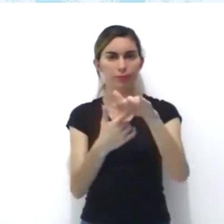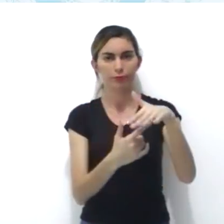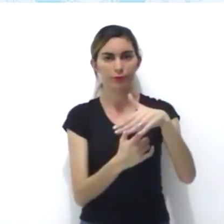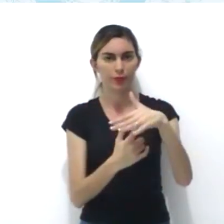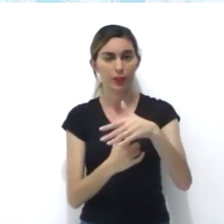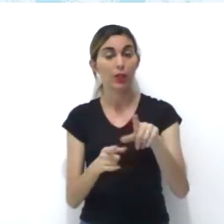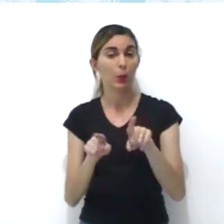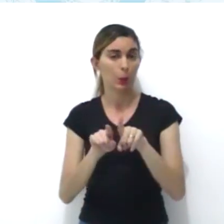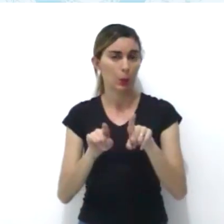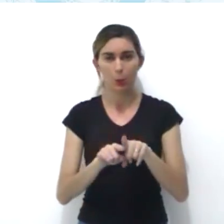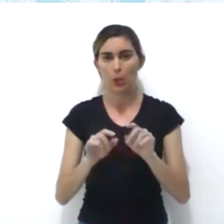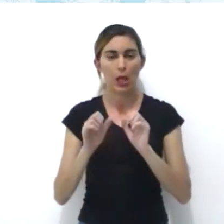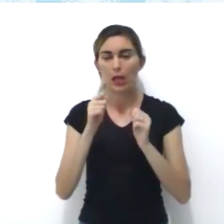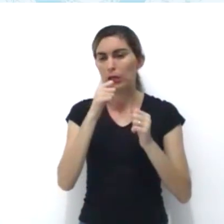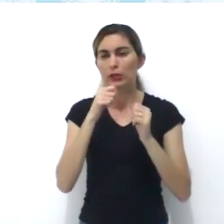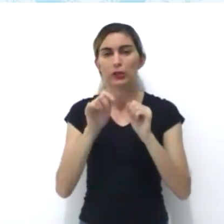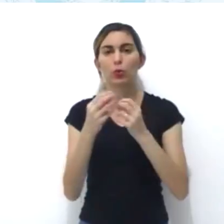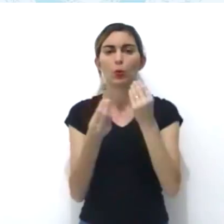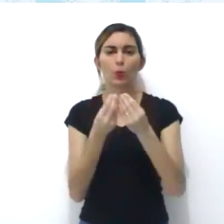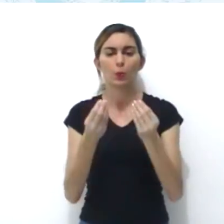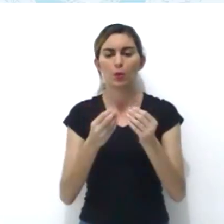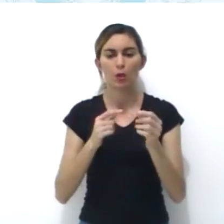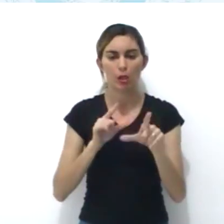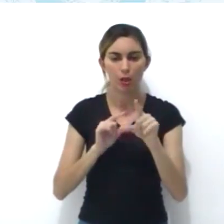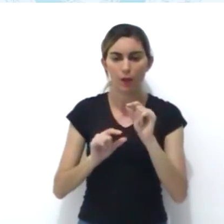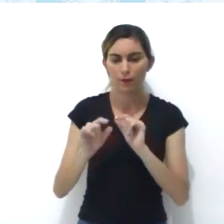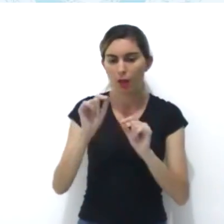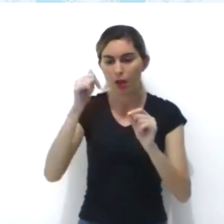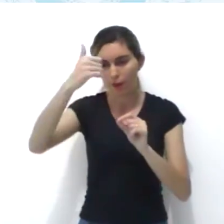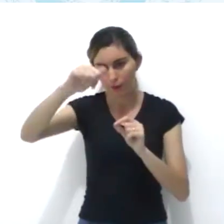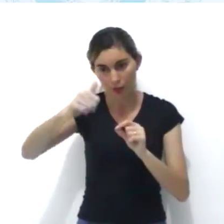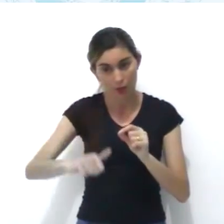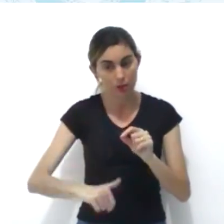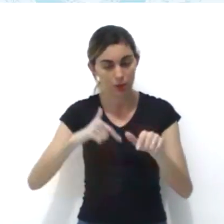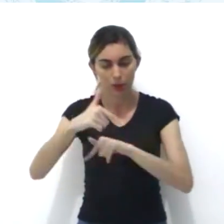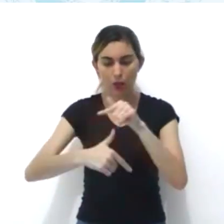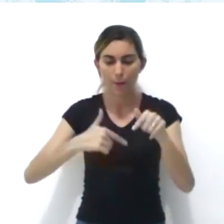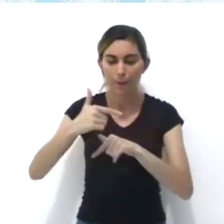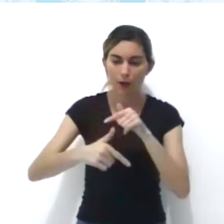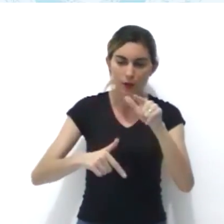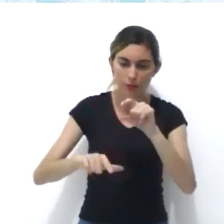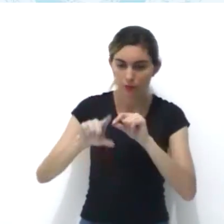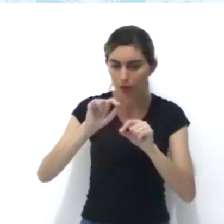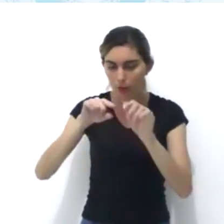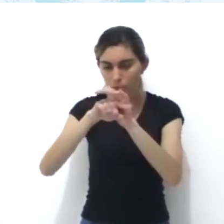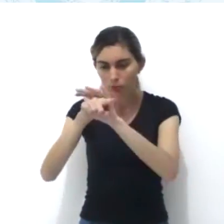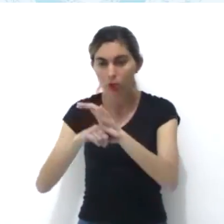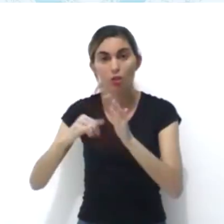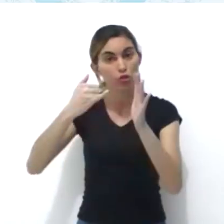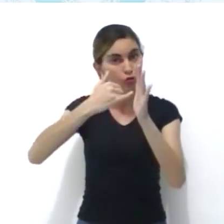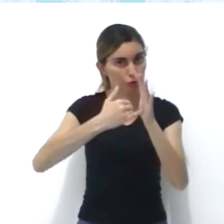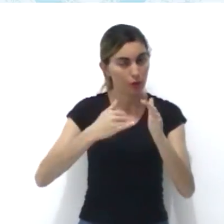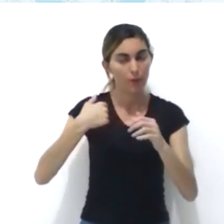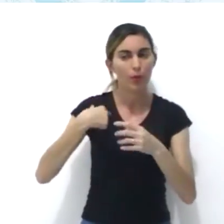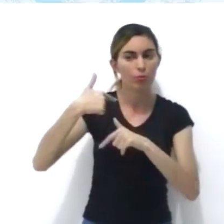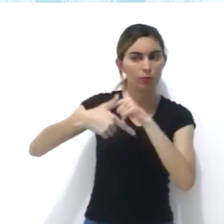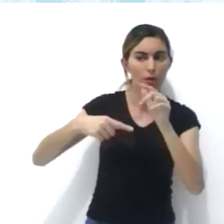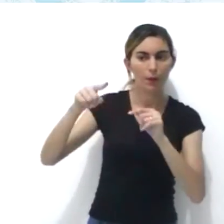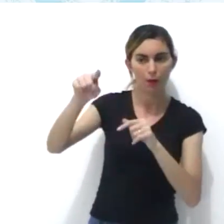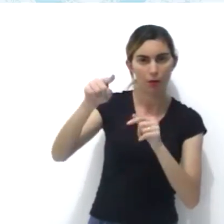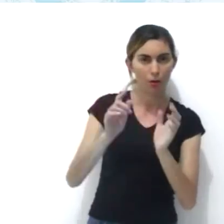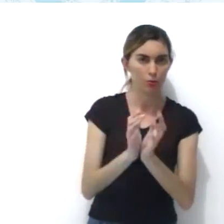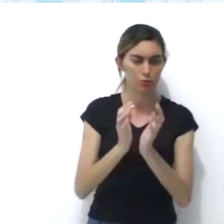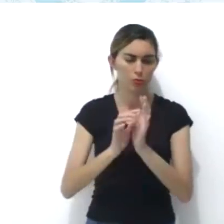apresentado na feira. Mas também não é assim. A feira ela faz um processo de avaliação dos trabalhos. Então, você inscreve